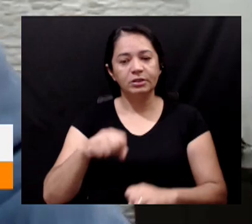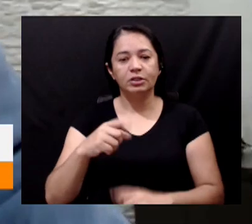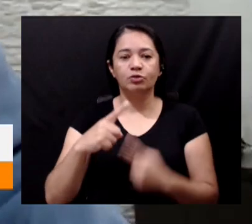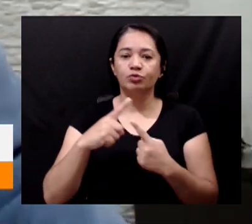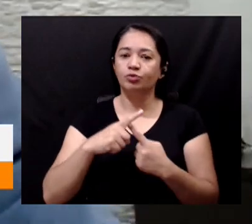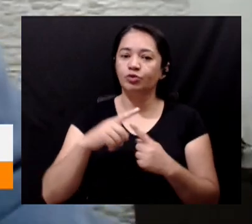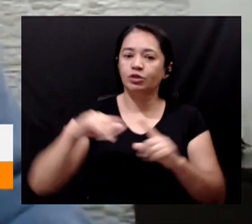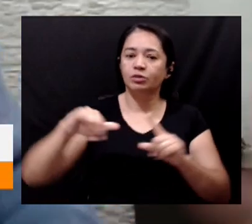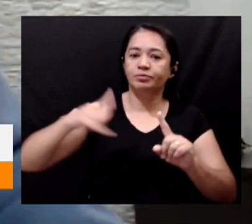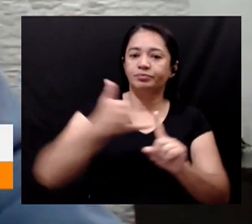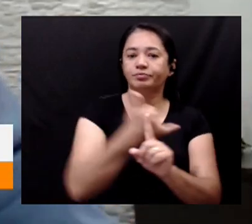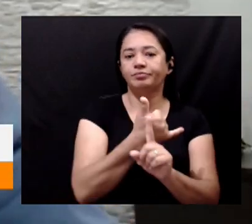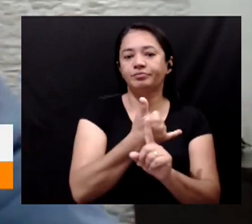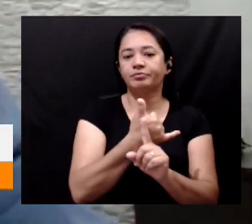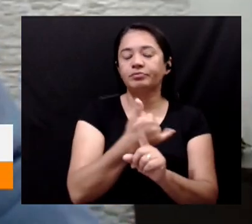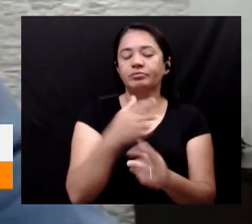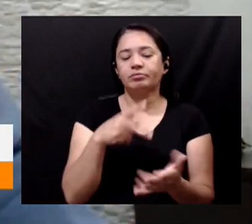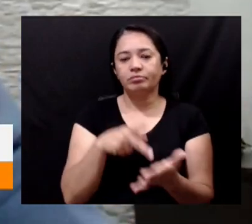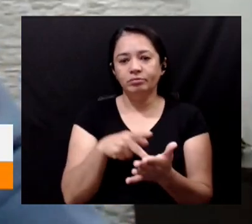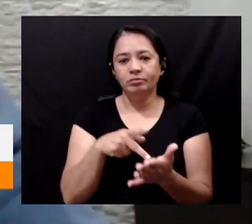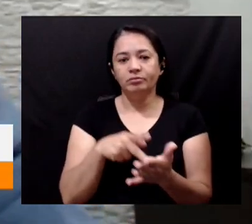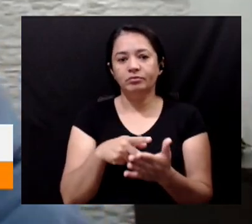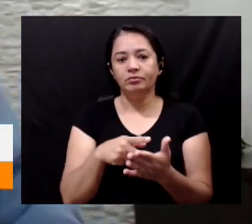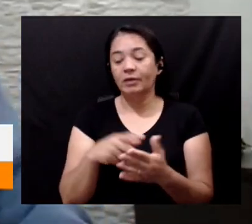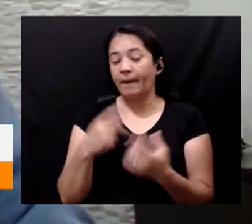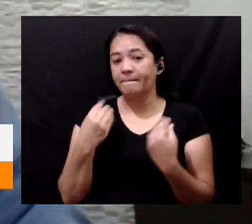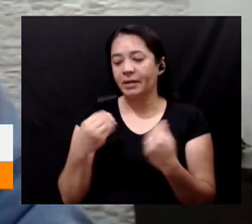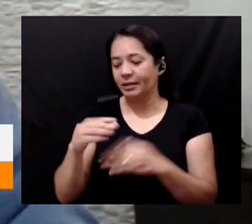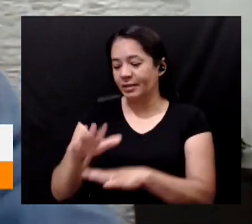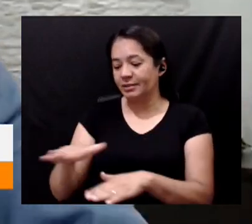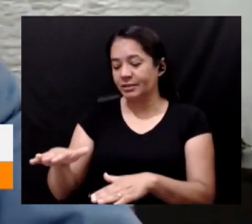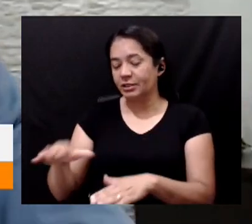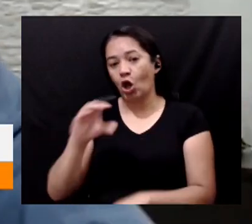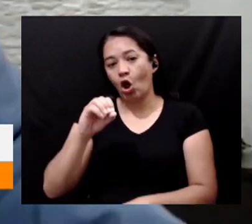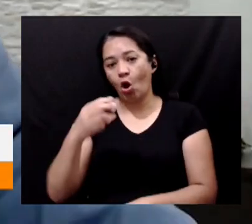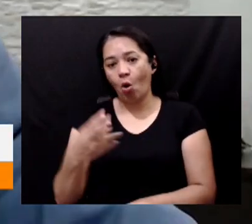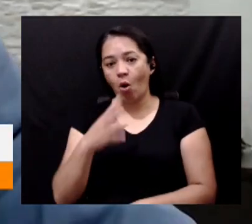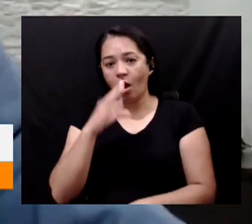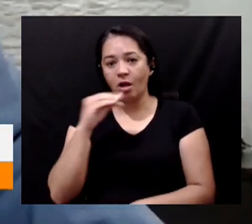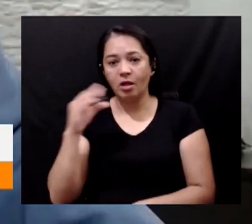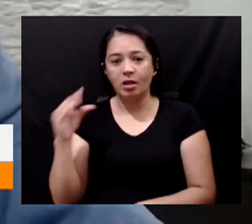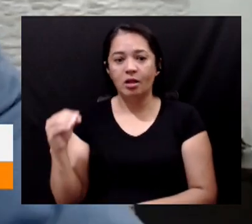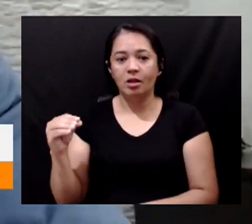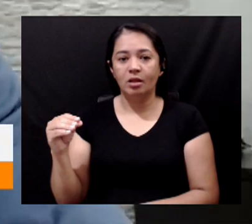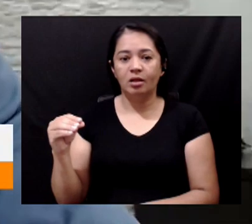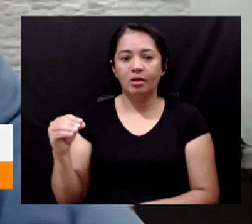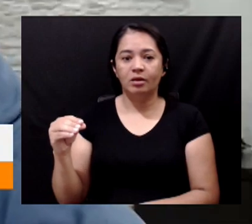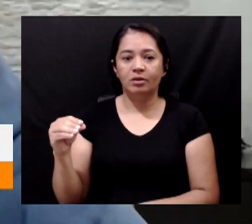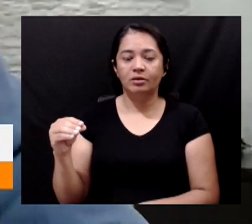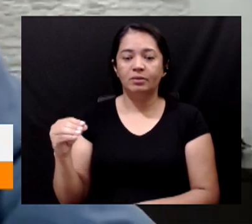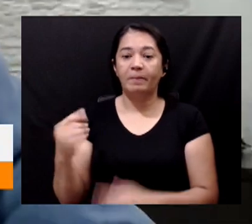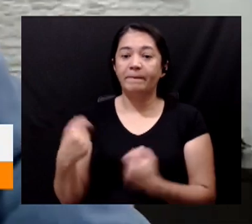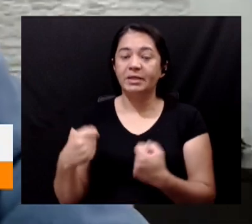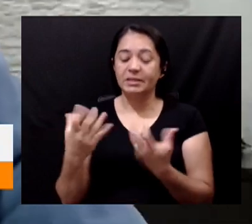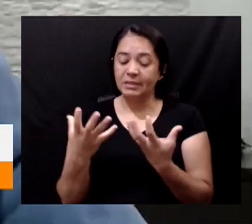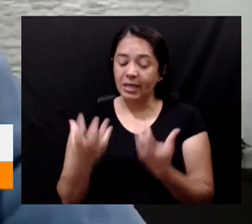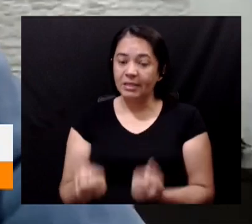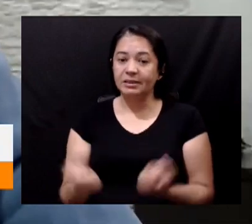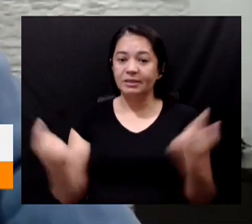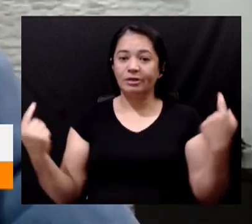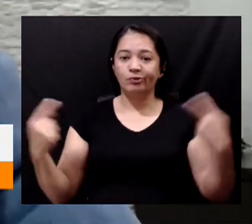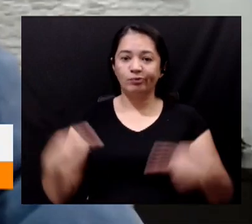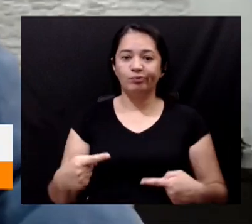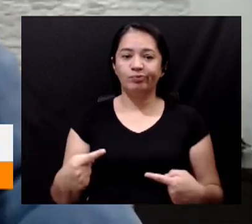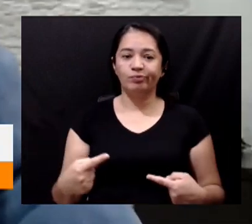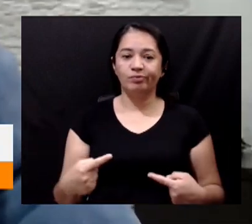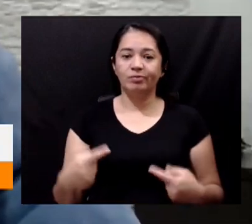fato, para que essa criança ou adolescente, digamos que tenha que aceitar esse desafio para participar desse